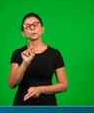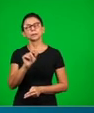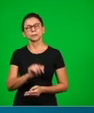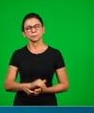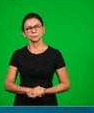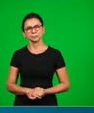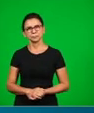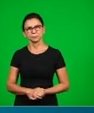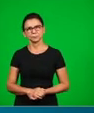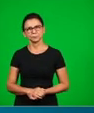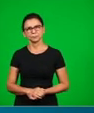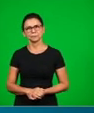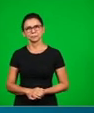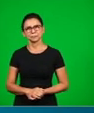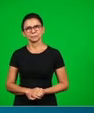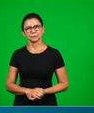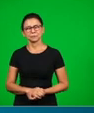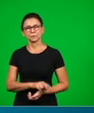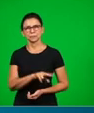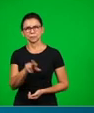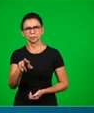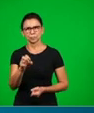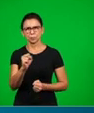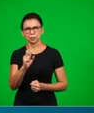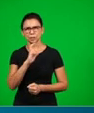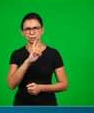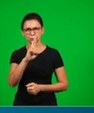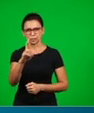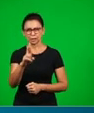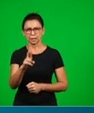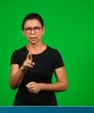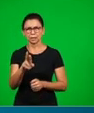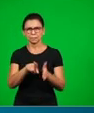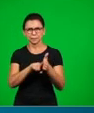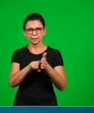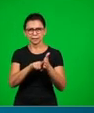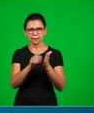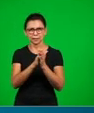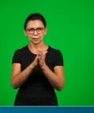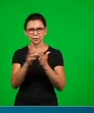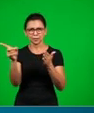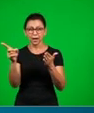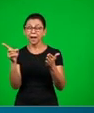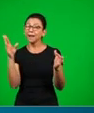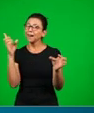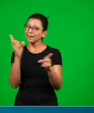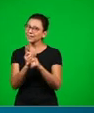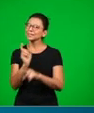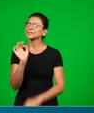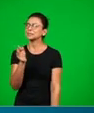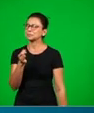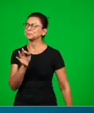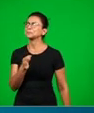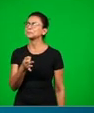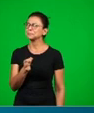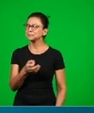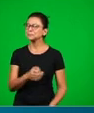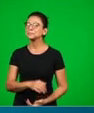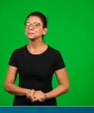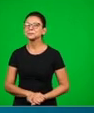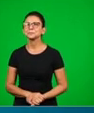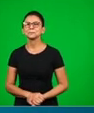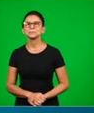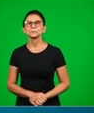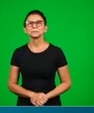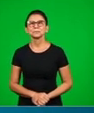Neemias? Então os irmãos que responderam, que procuraram durante a semana, certamente já devem ter a resposta aí. Não vai ser